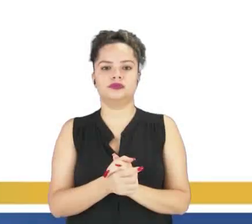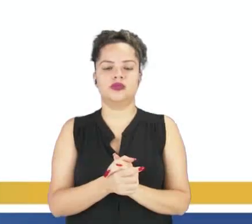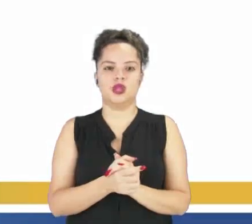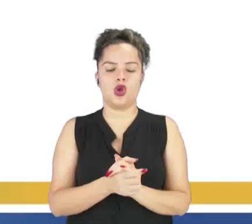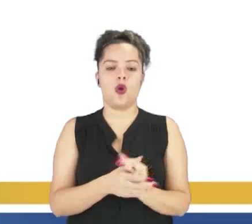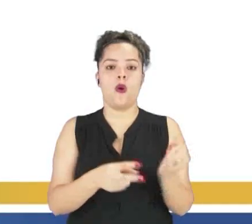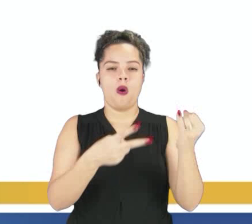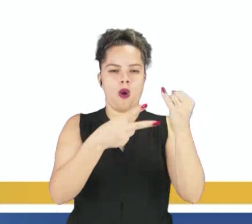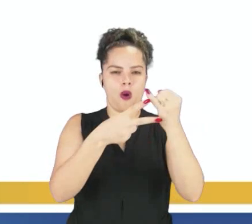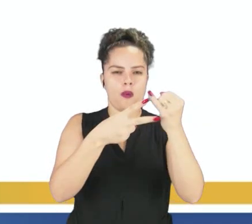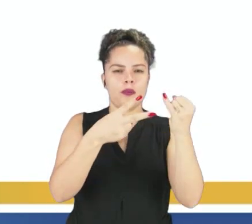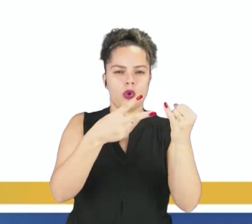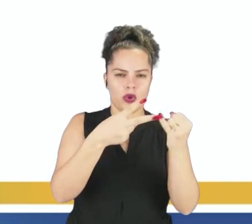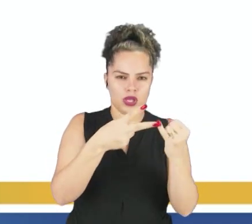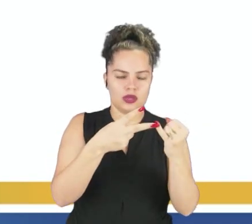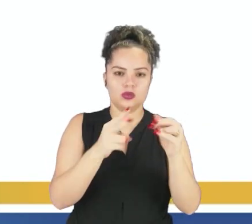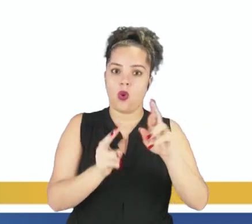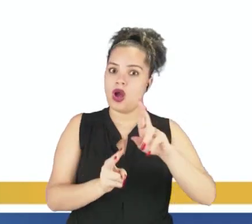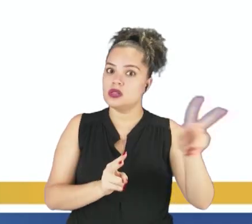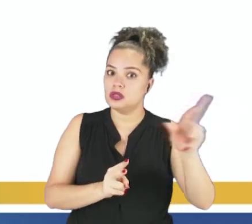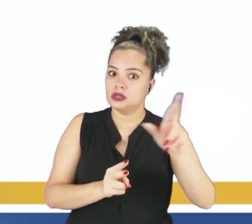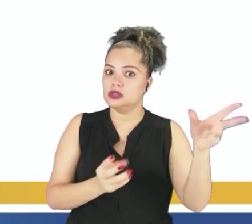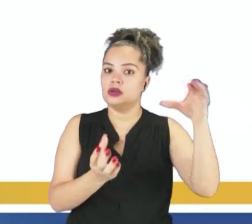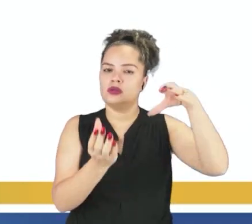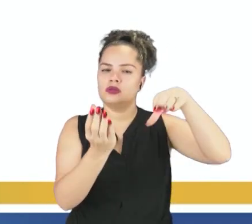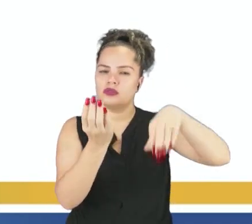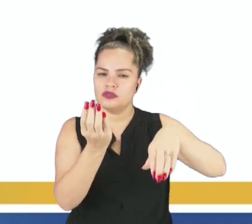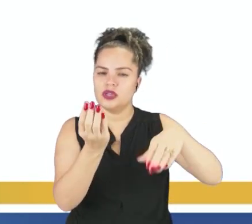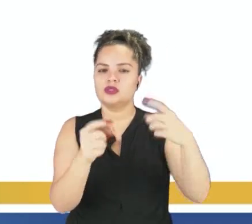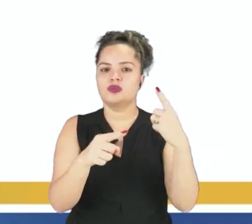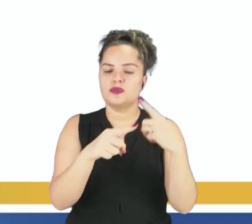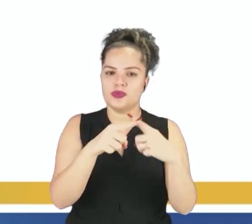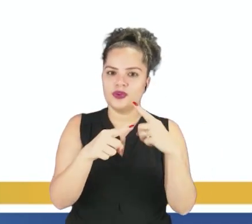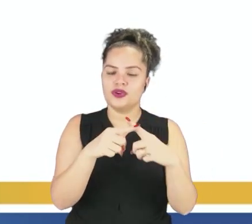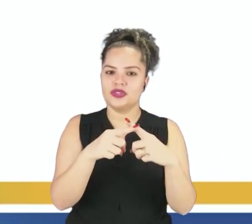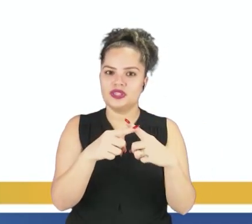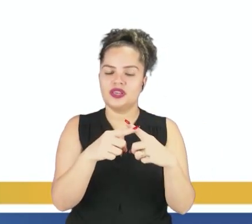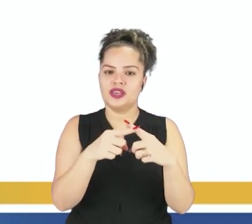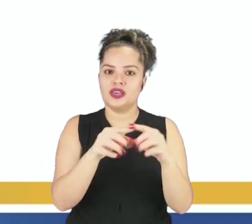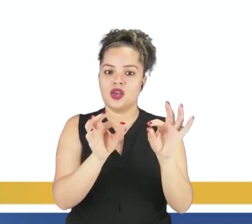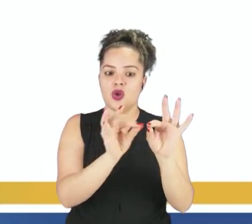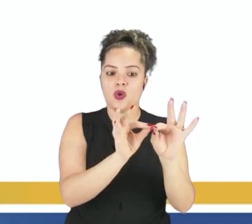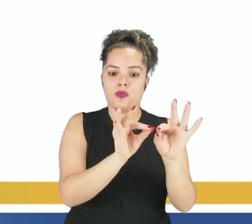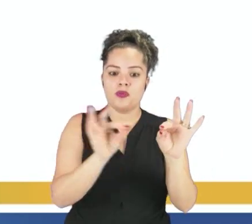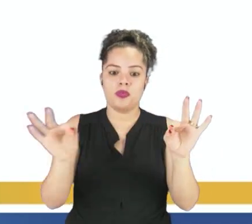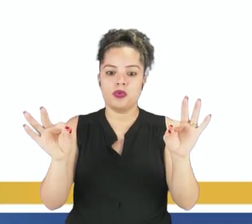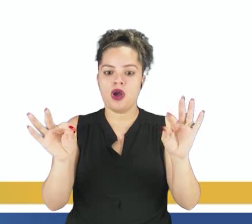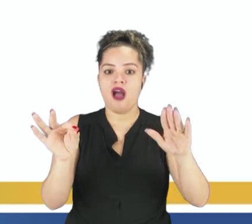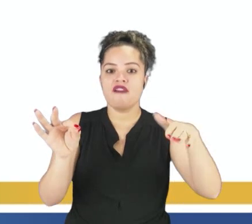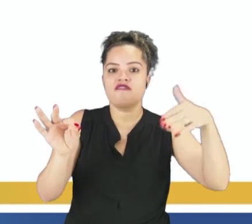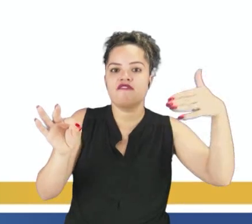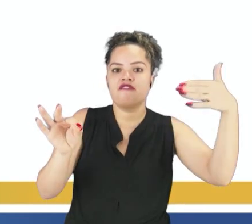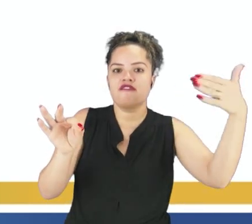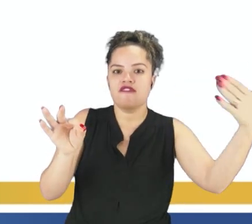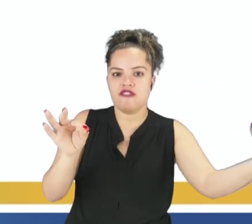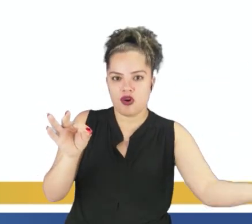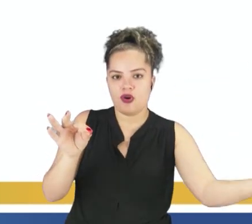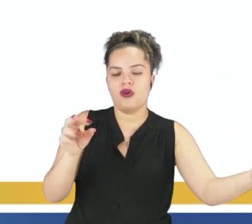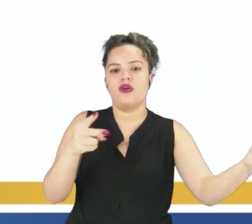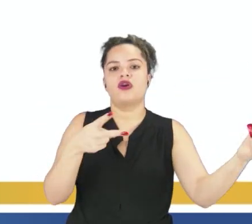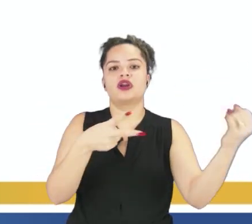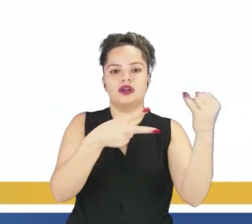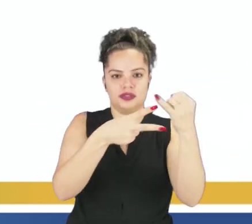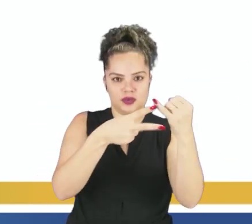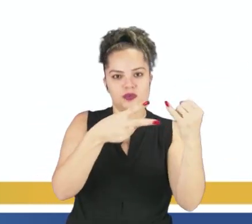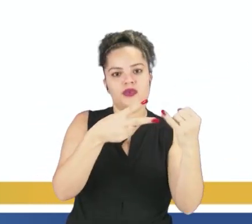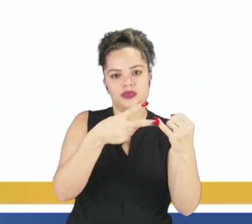Cada polígono a seguir ele é não convexo. Por quê? Pois existe pelo menos um segmento de reta cujas extremidades